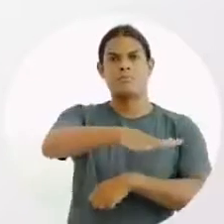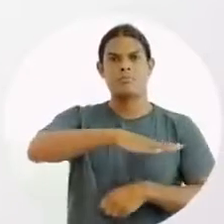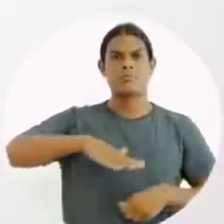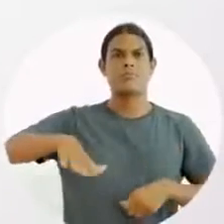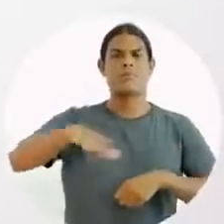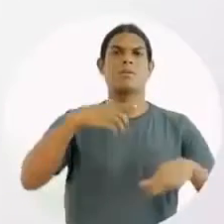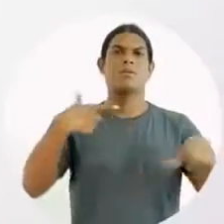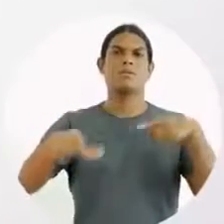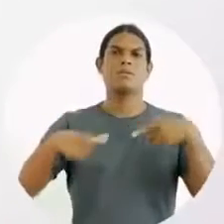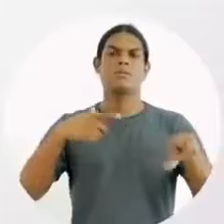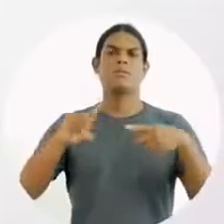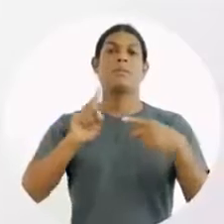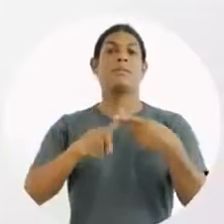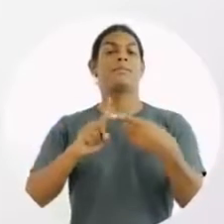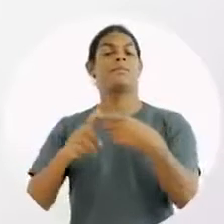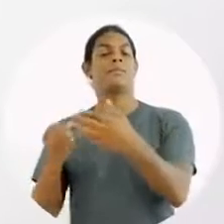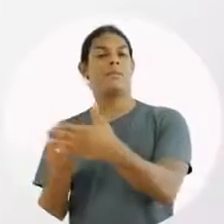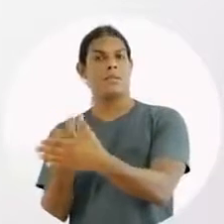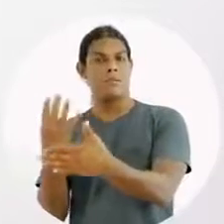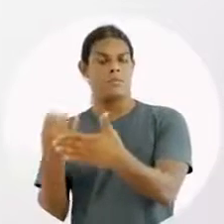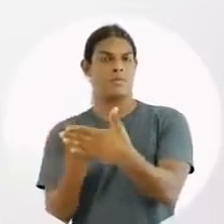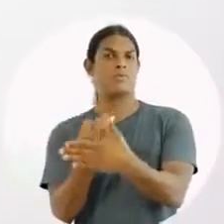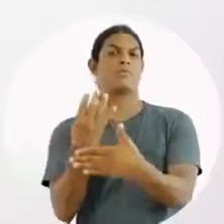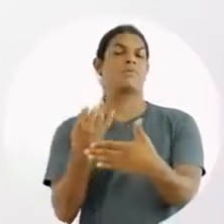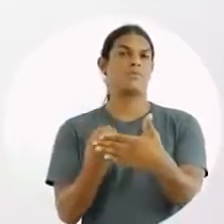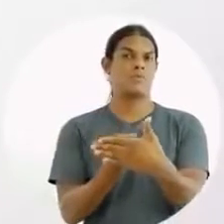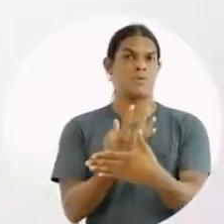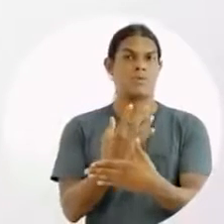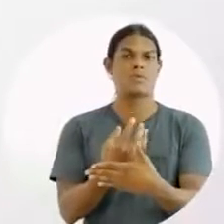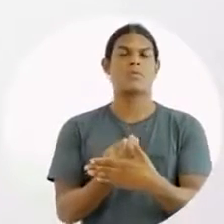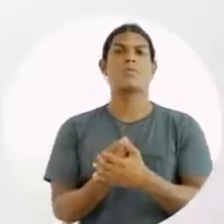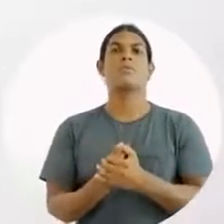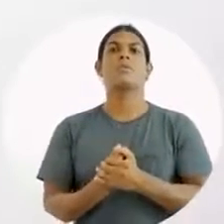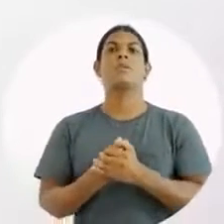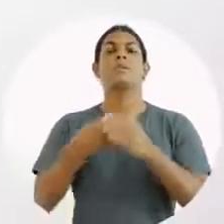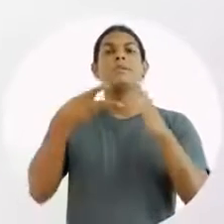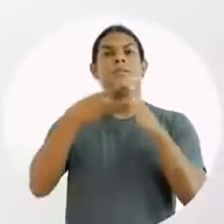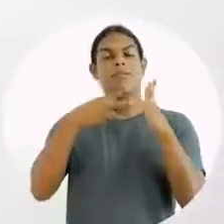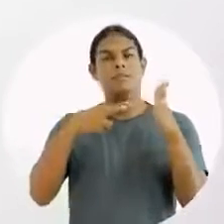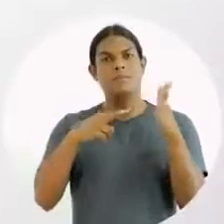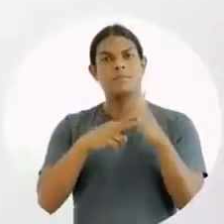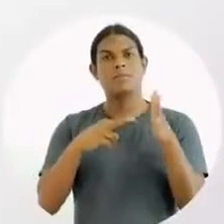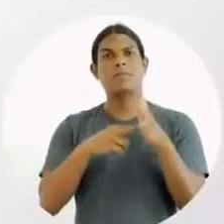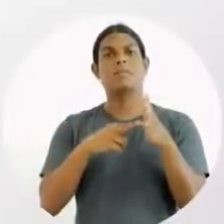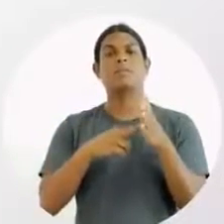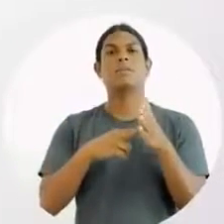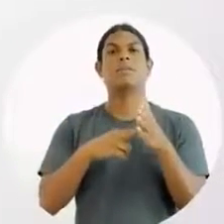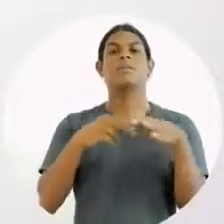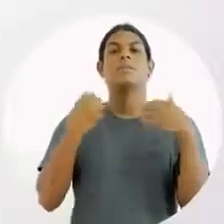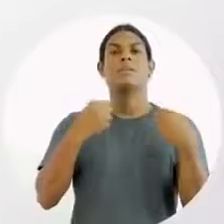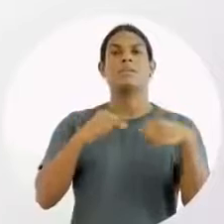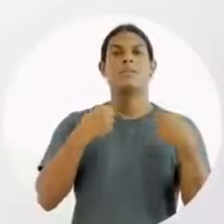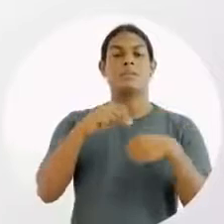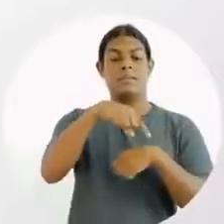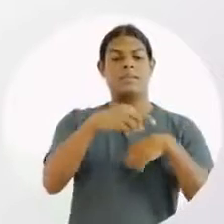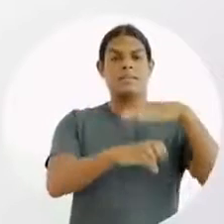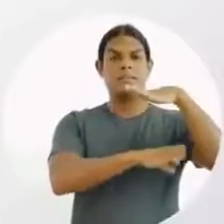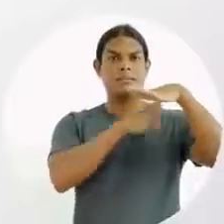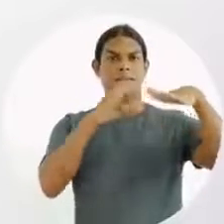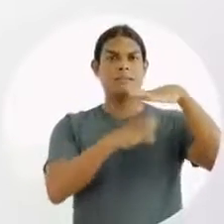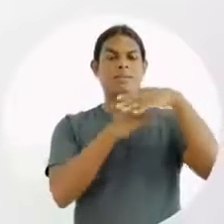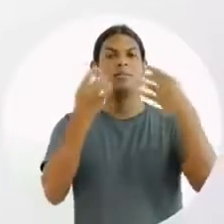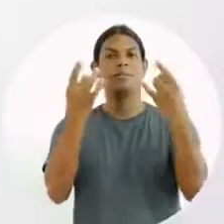produção. Se a produção aumenta, significa dizer que eu posso oferecer o meu produto em outros